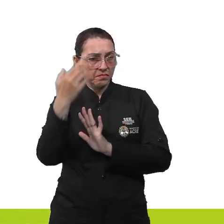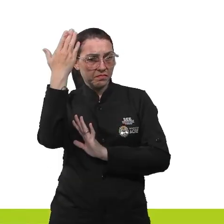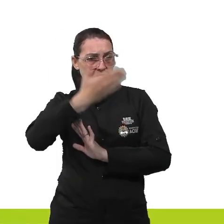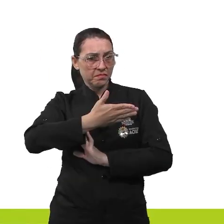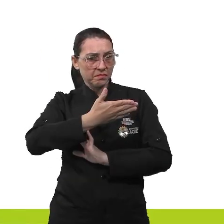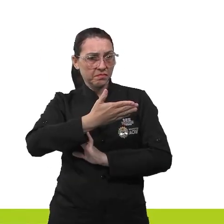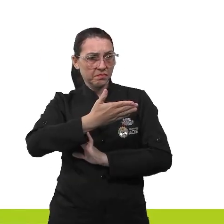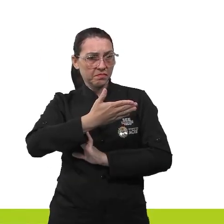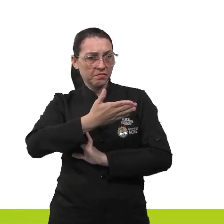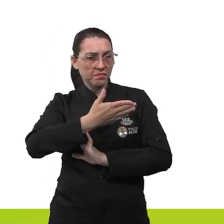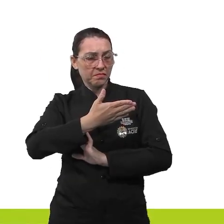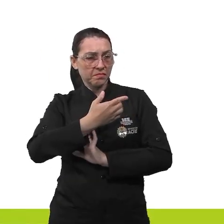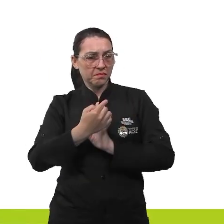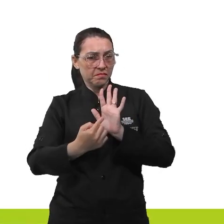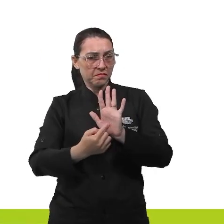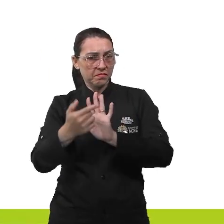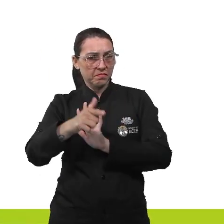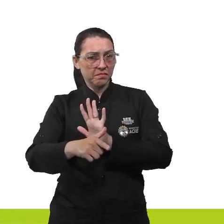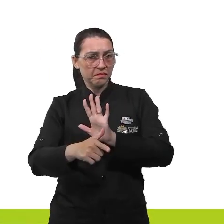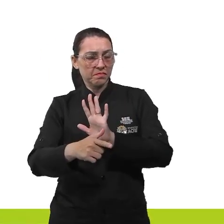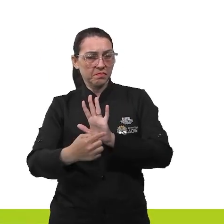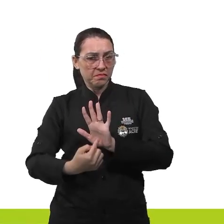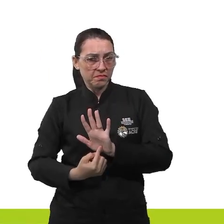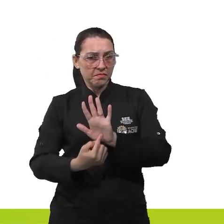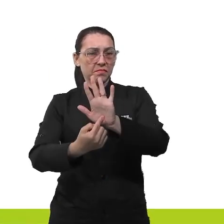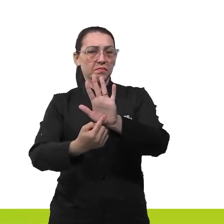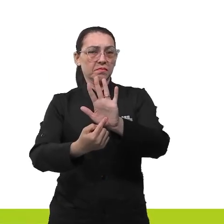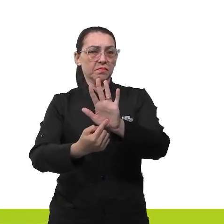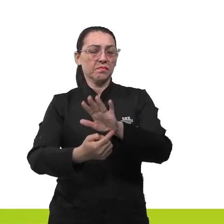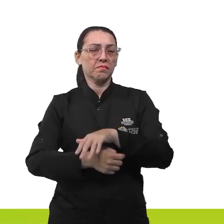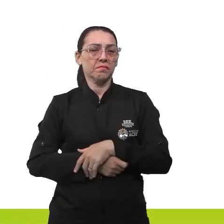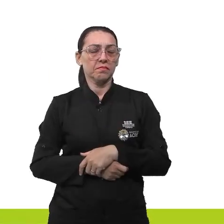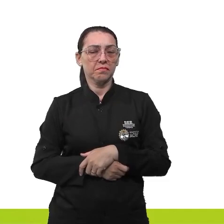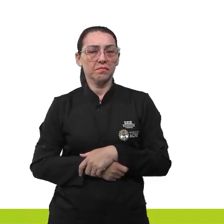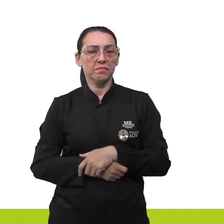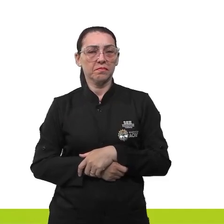comprovar, demonstrar ou revelar.